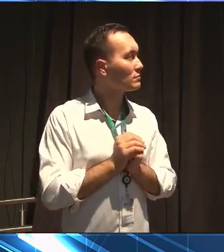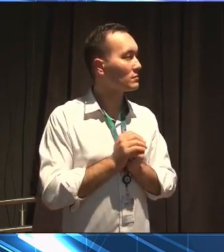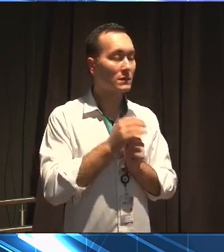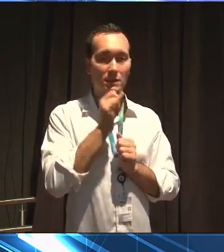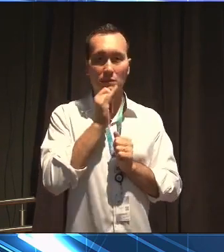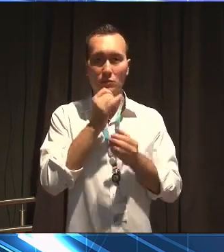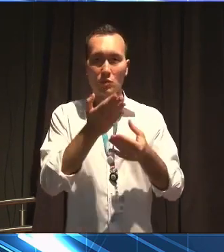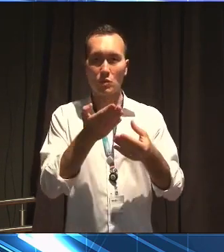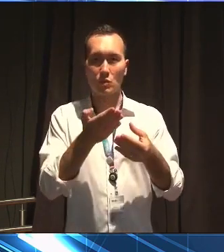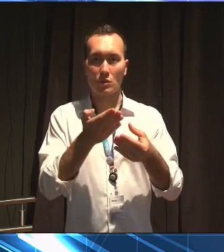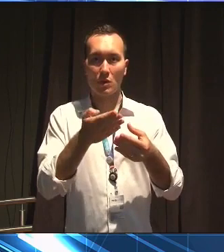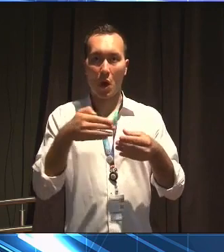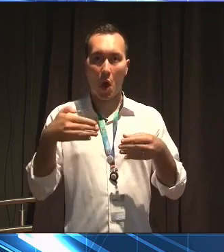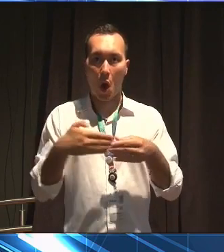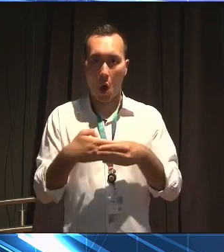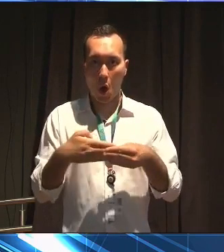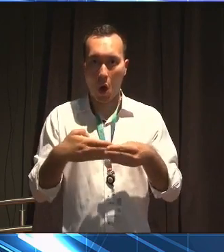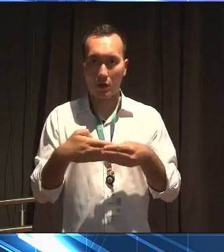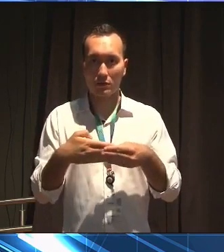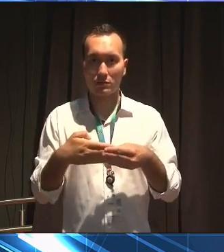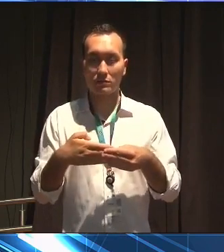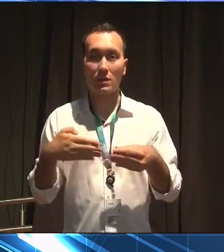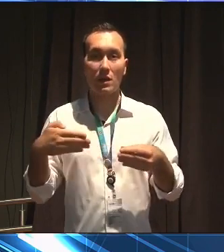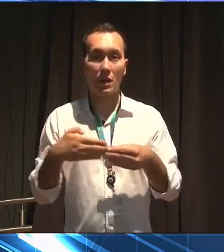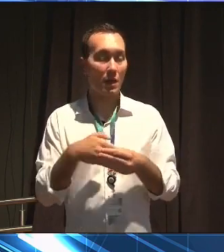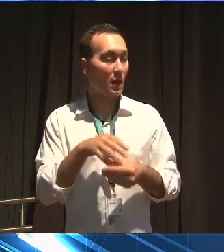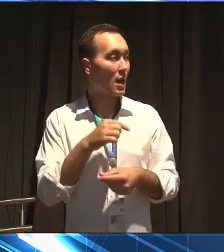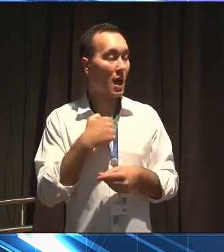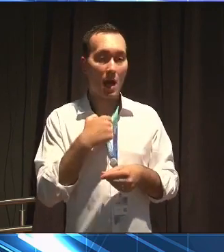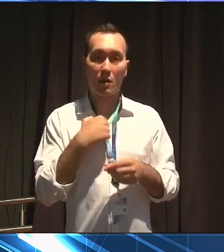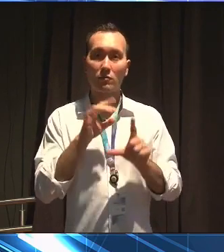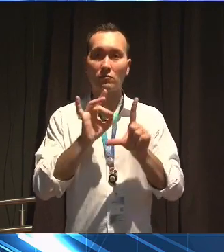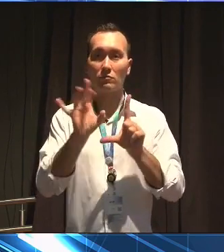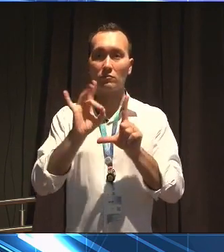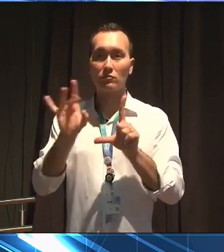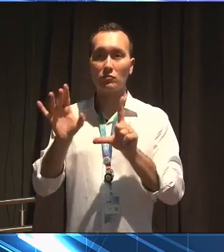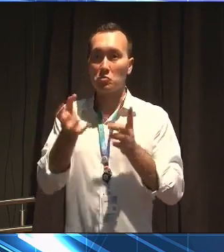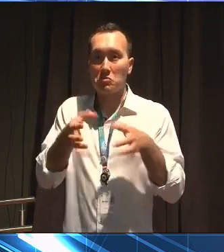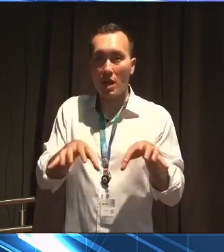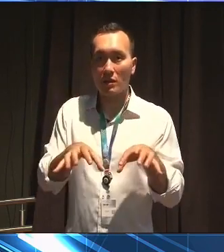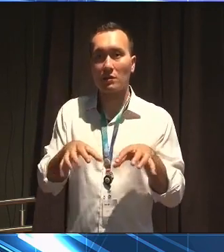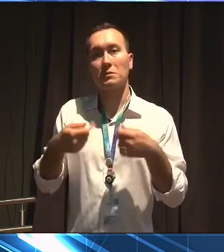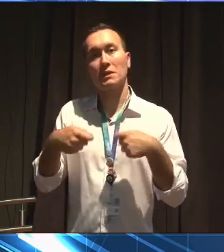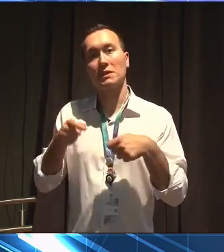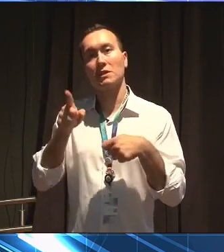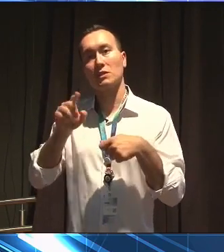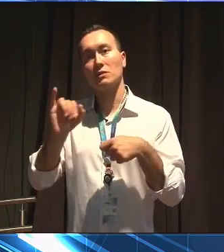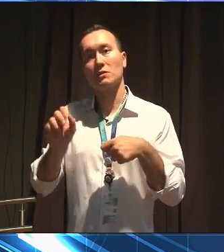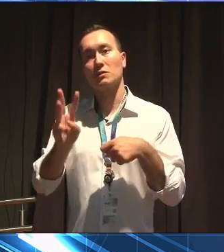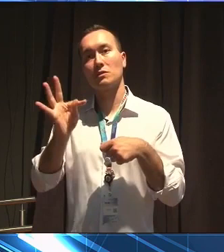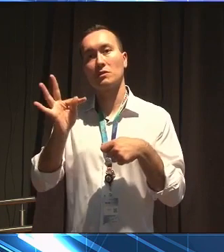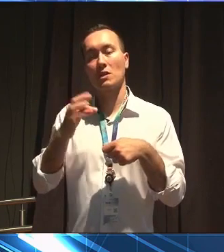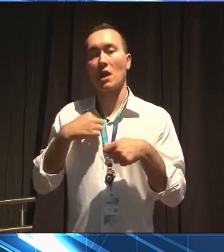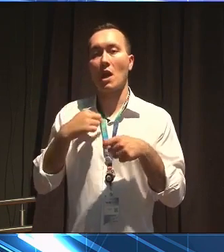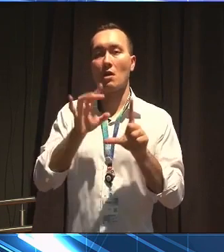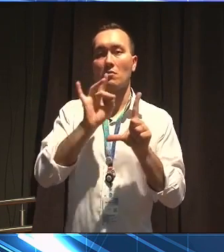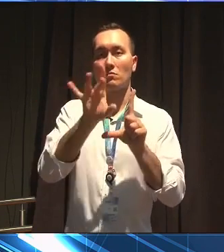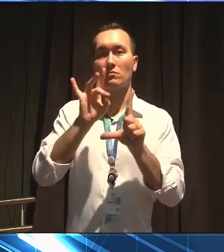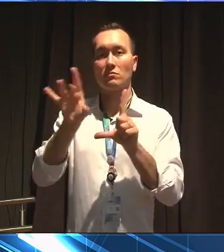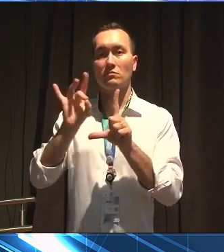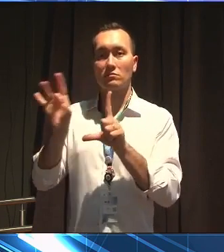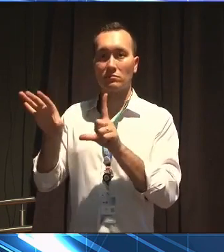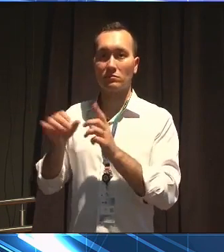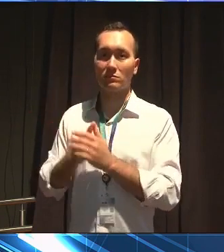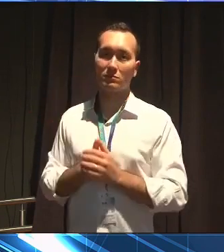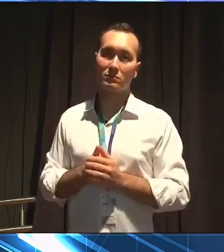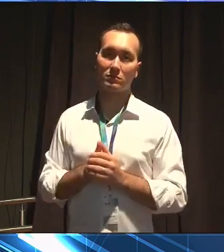o cookie, eu tenho que compartilhar o JWT e eu tenho que trazer o problema do compartilhamento de chaves